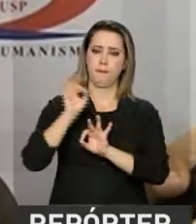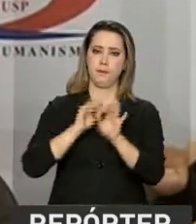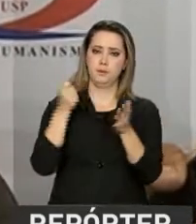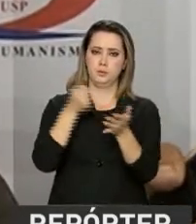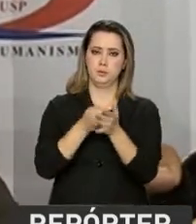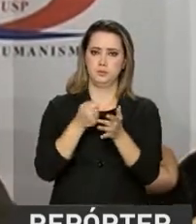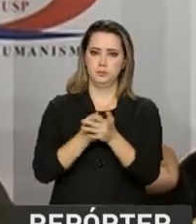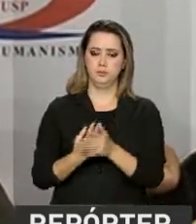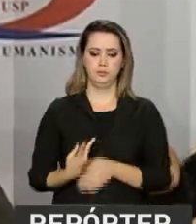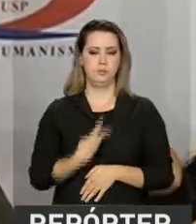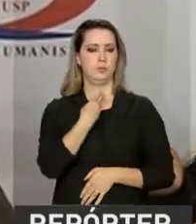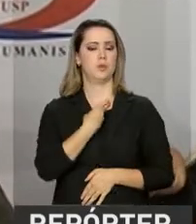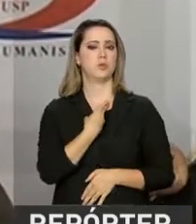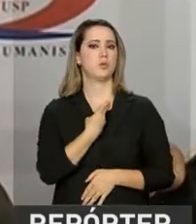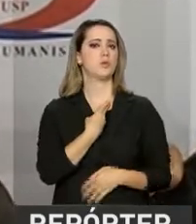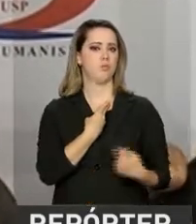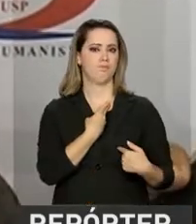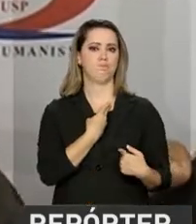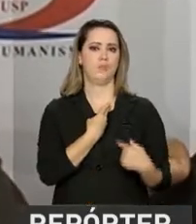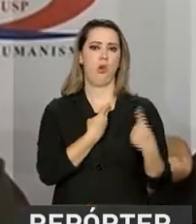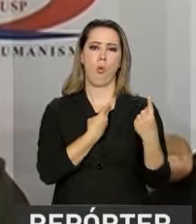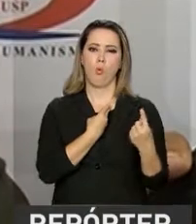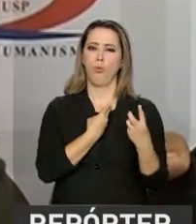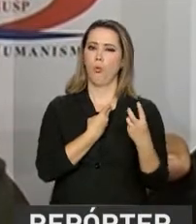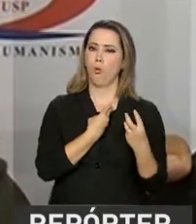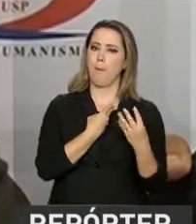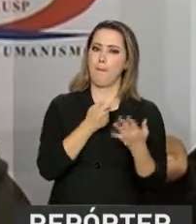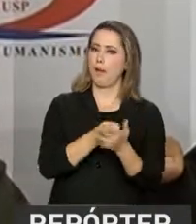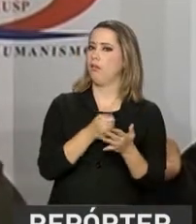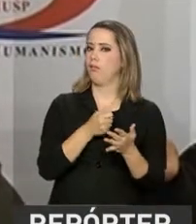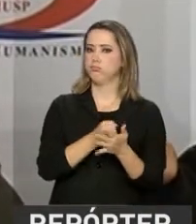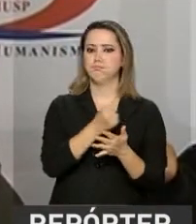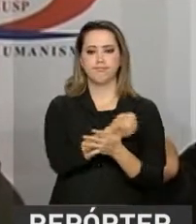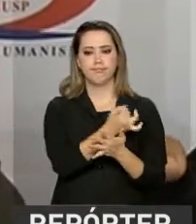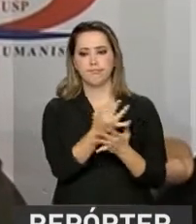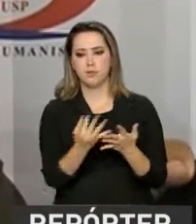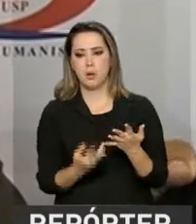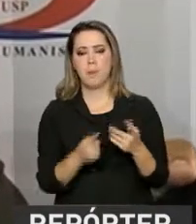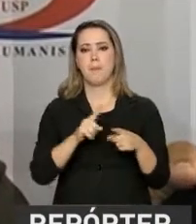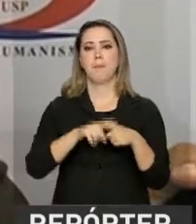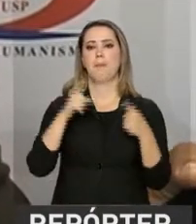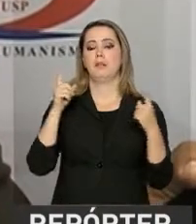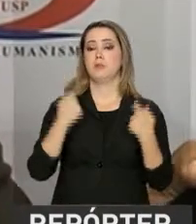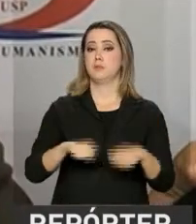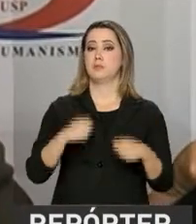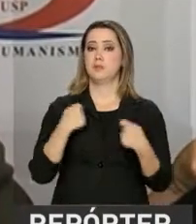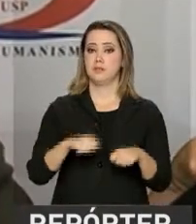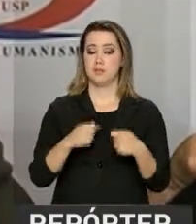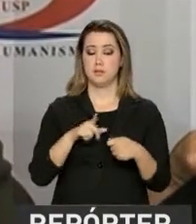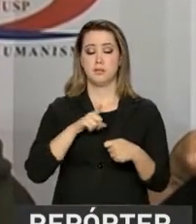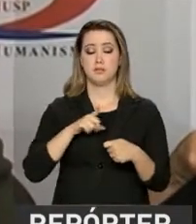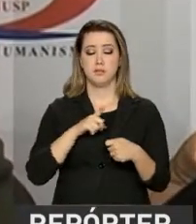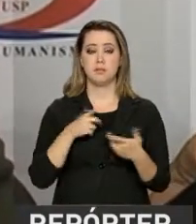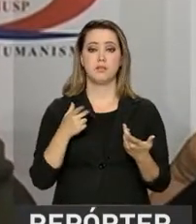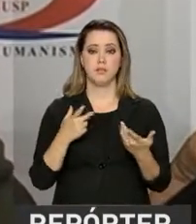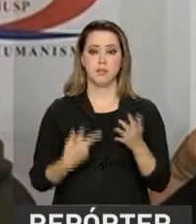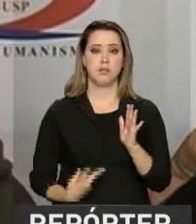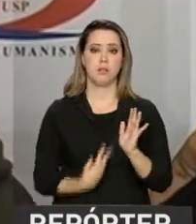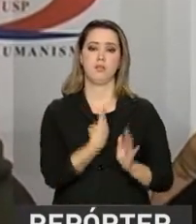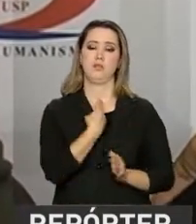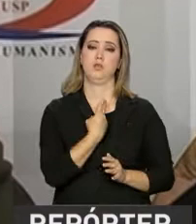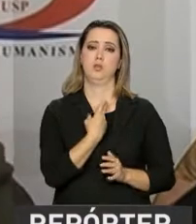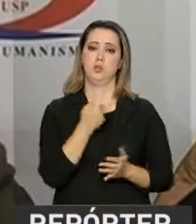por procedimento que exige contrapartidas do serviço que produzir para receber que